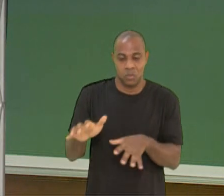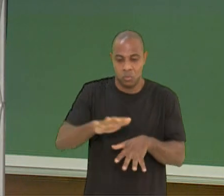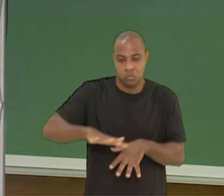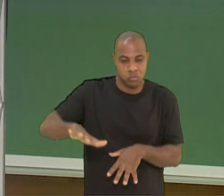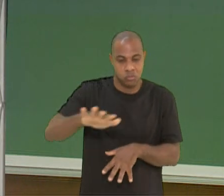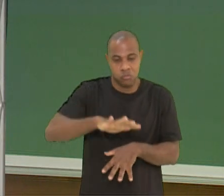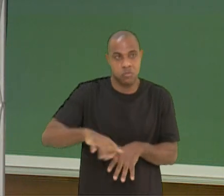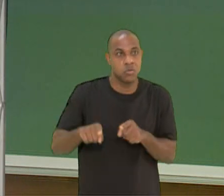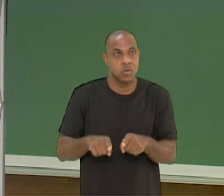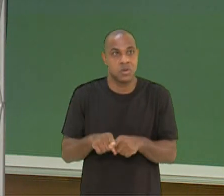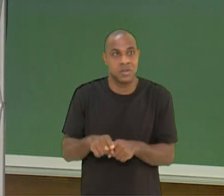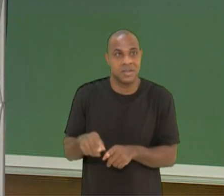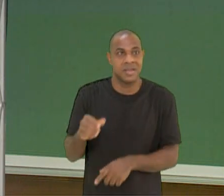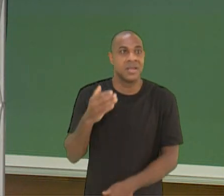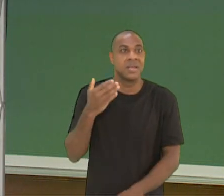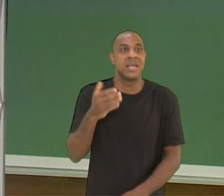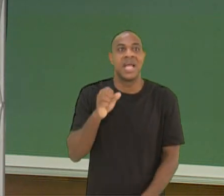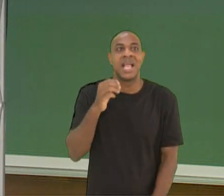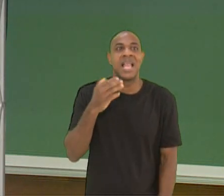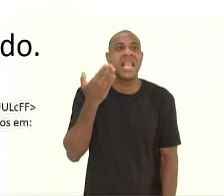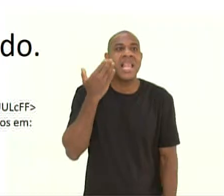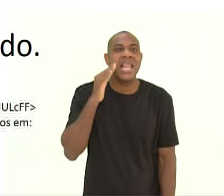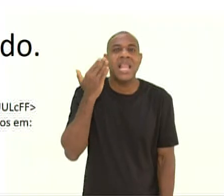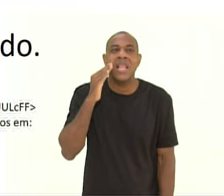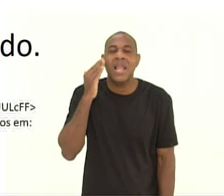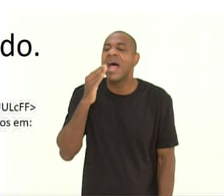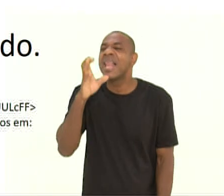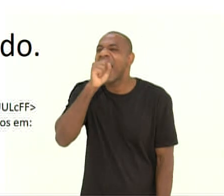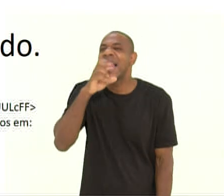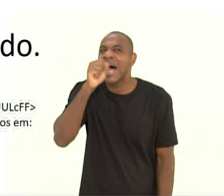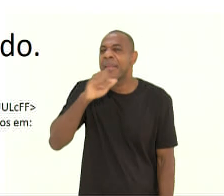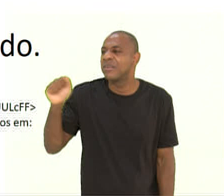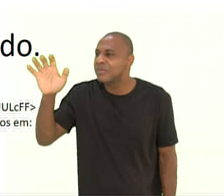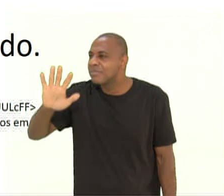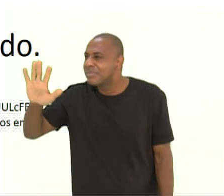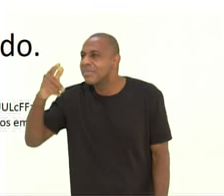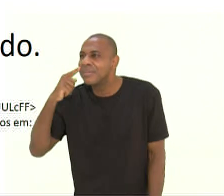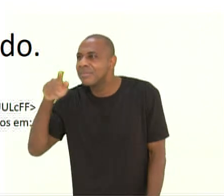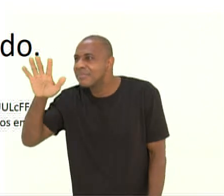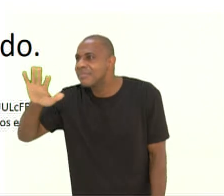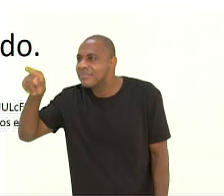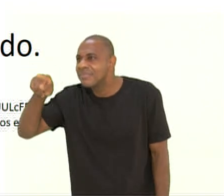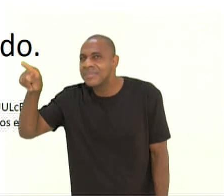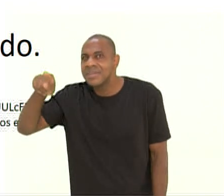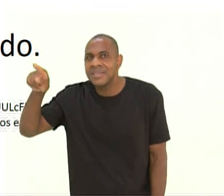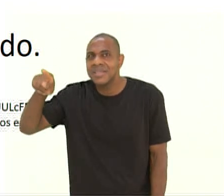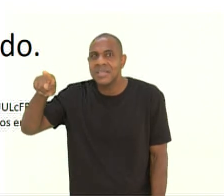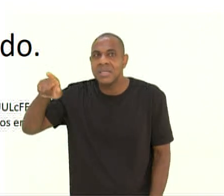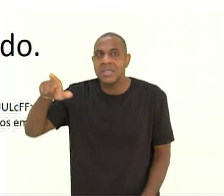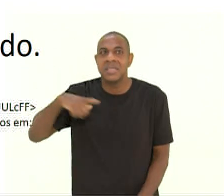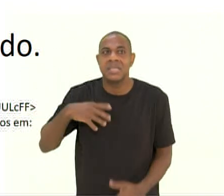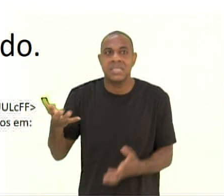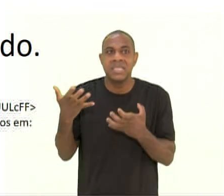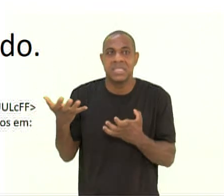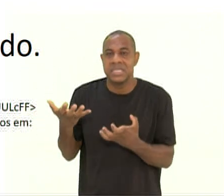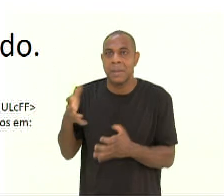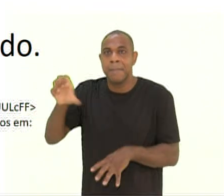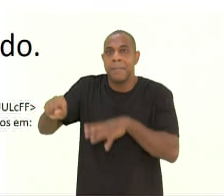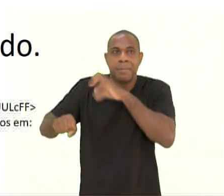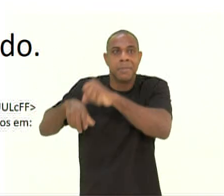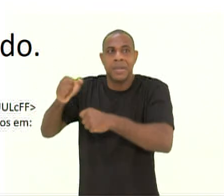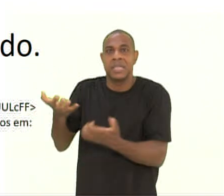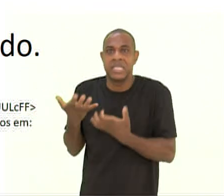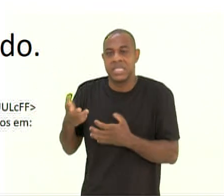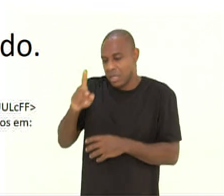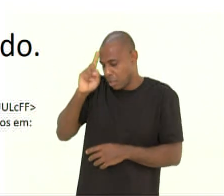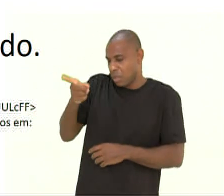mundo. Toda essa área destacada em laranja, tá no teu mapa aí, é o território que o Estado Islâmico reivindicava para si. Ele deveria